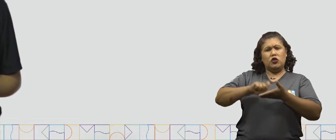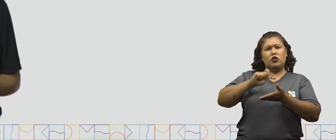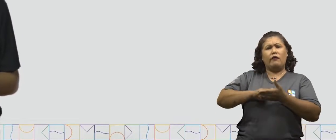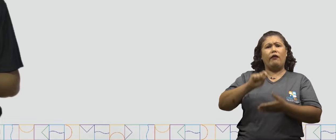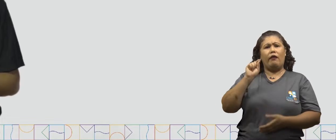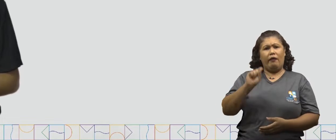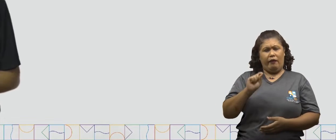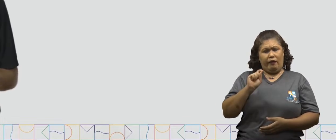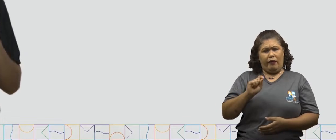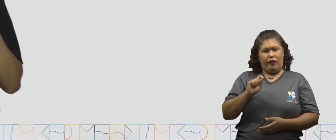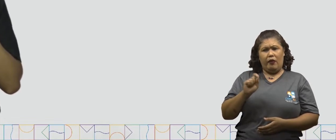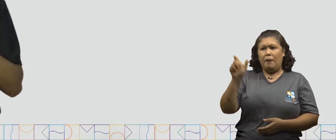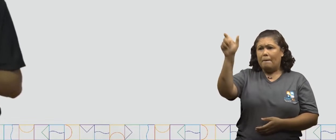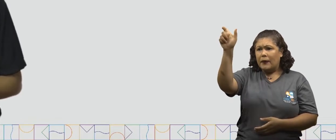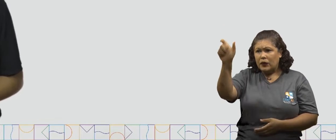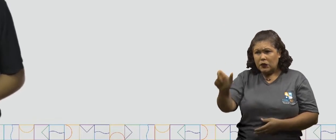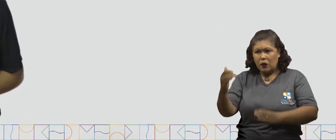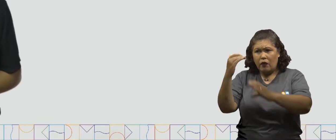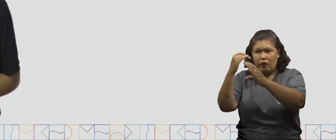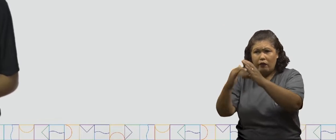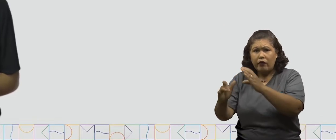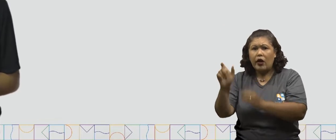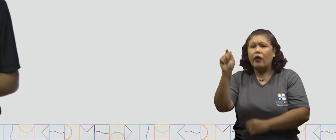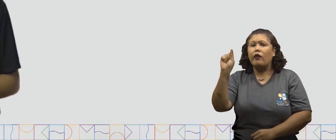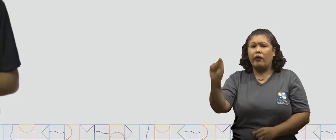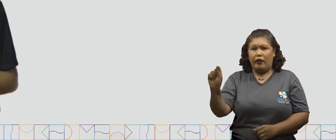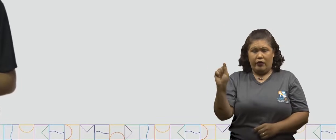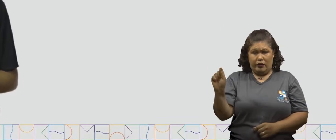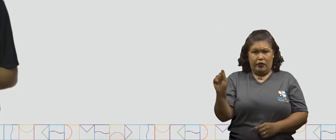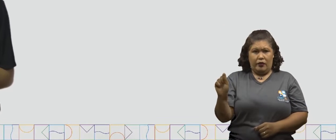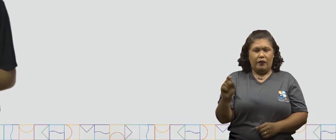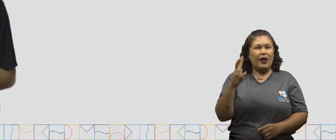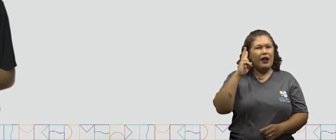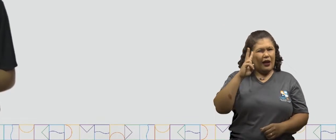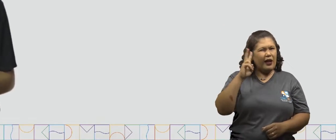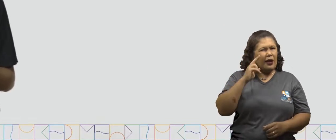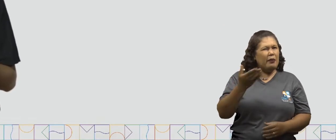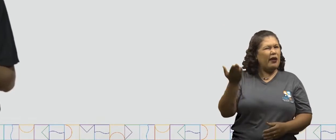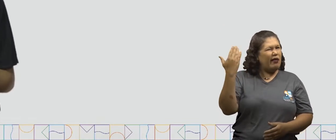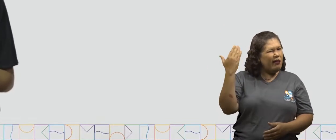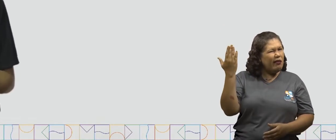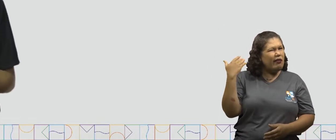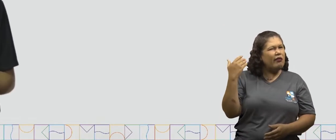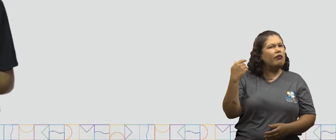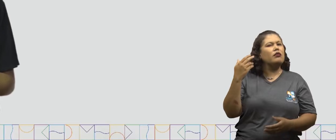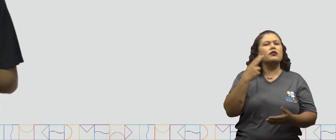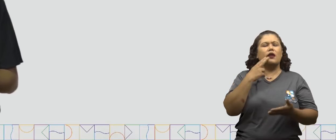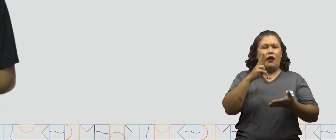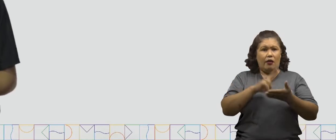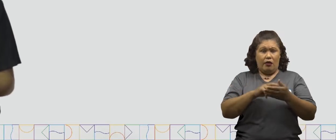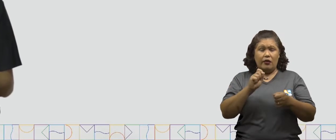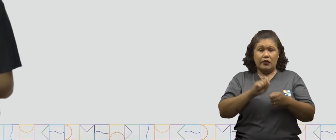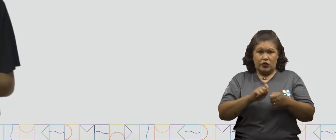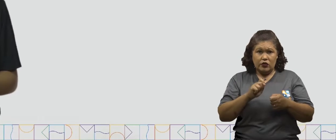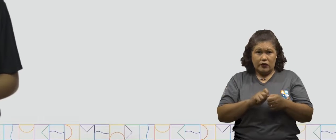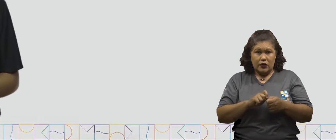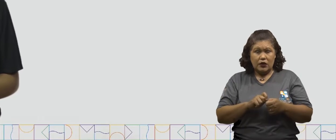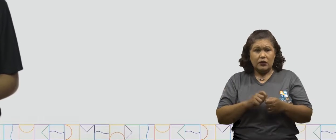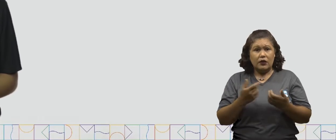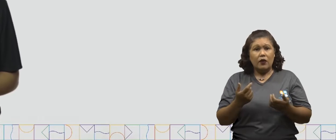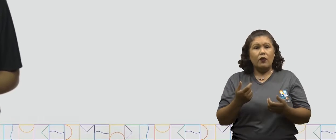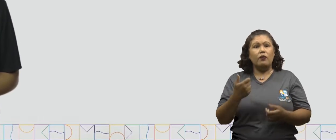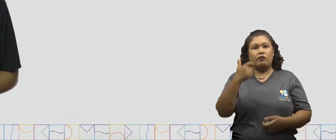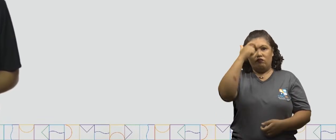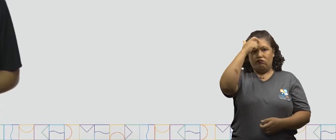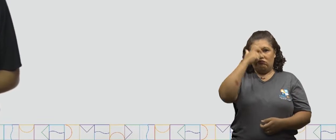desta carta? Bom, essa resposta será igual para as 2 cartas que já fizemos. Como remetente é quem escreve e envia a